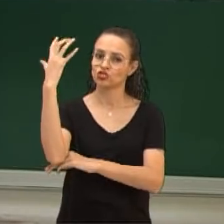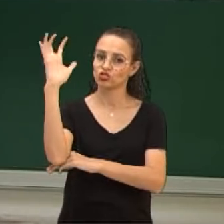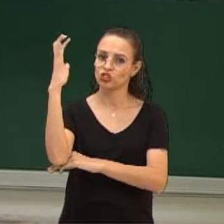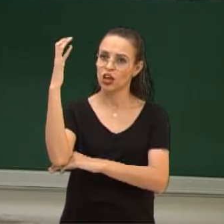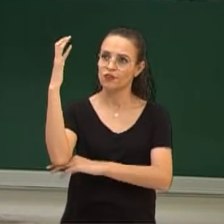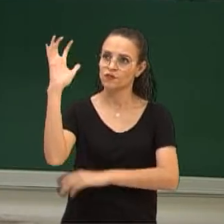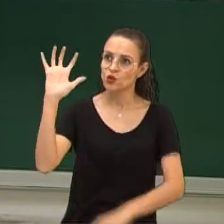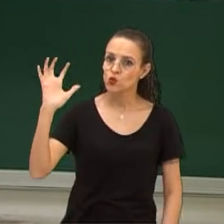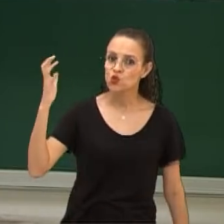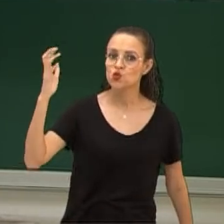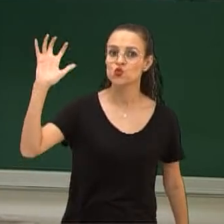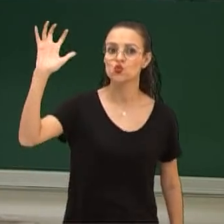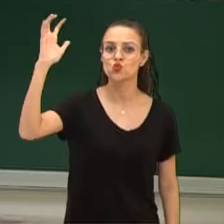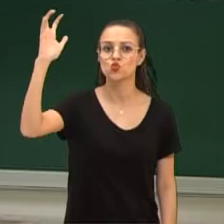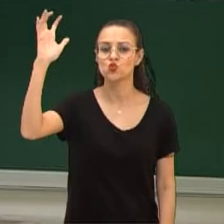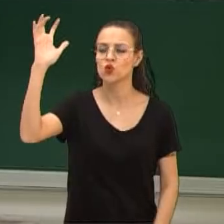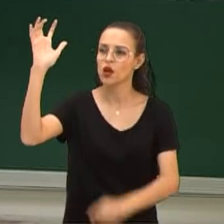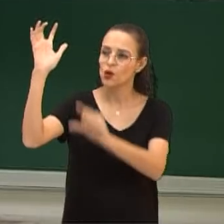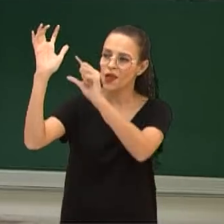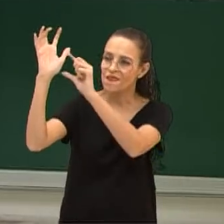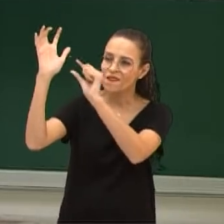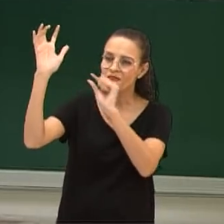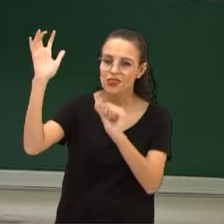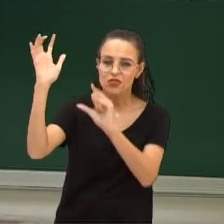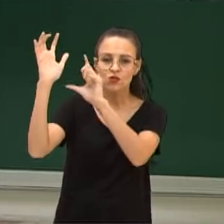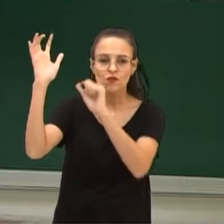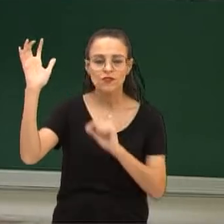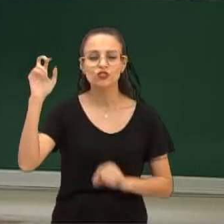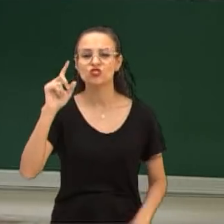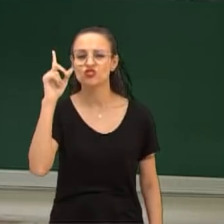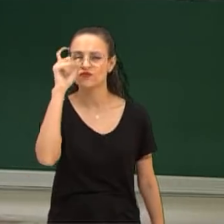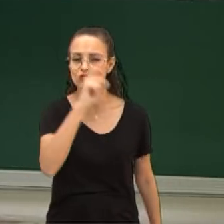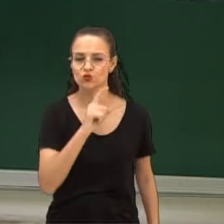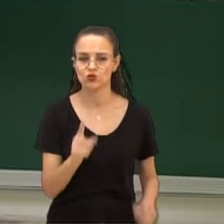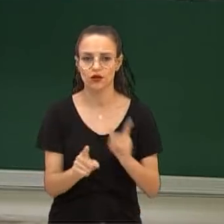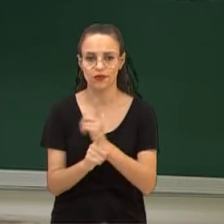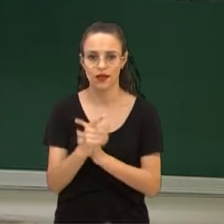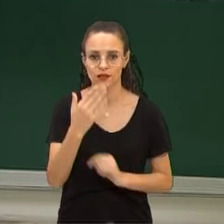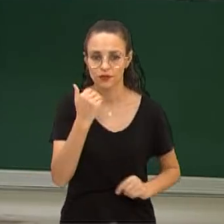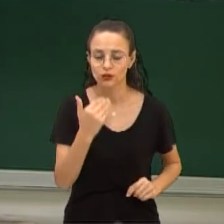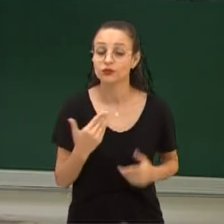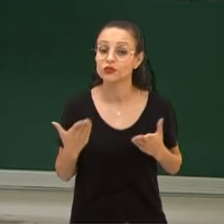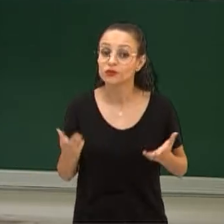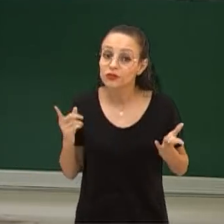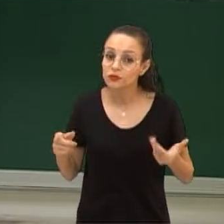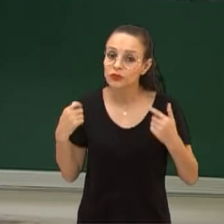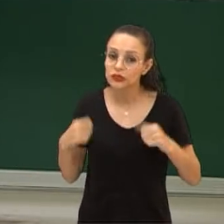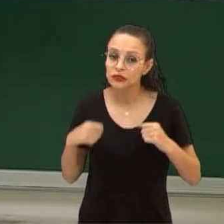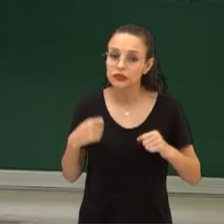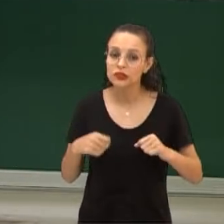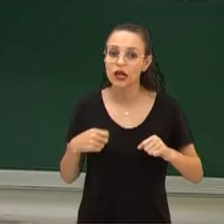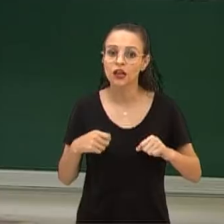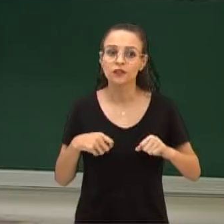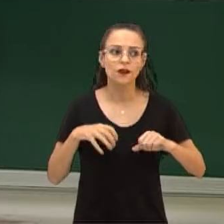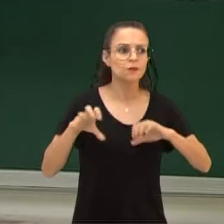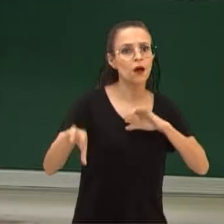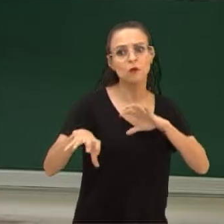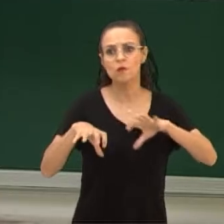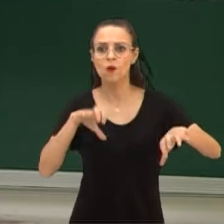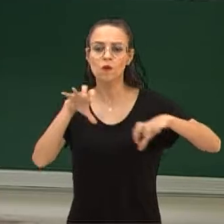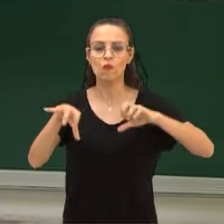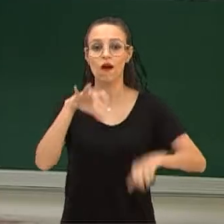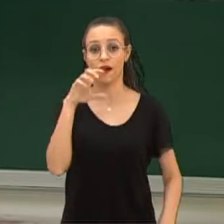muito grandes, galhos finos, com dificuldade de encontrar alimento, então ele precisava se locomover com bastante